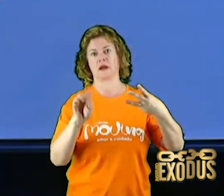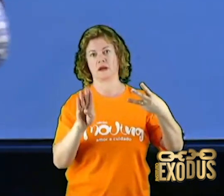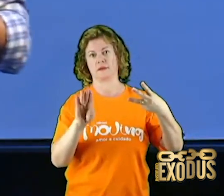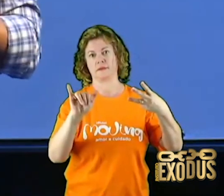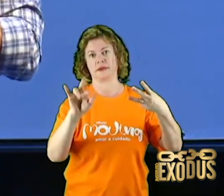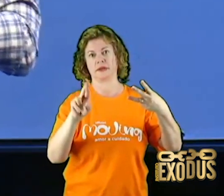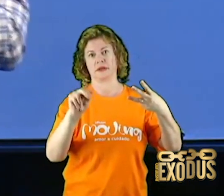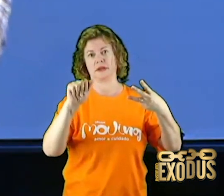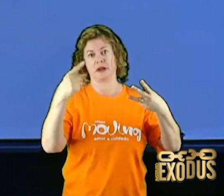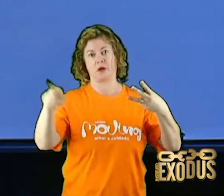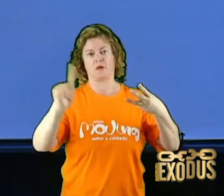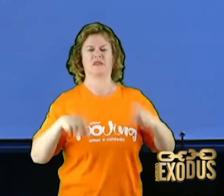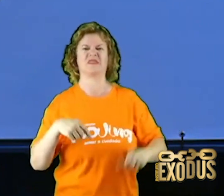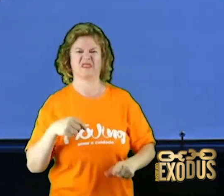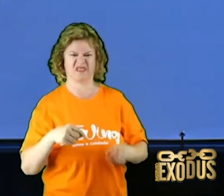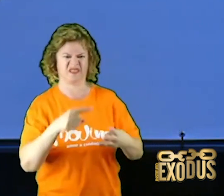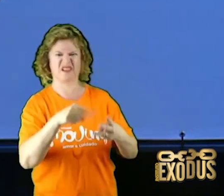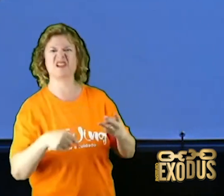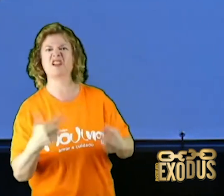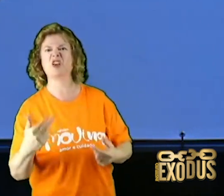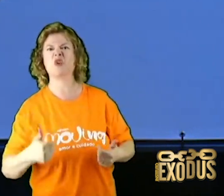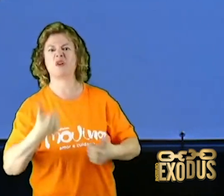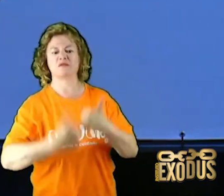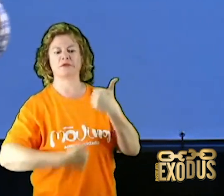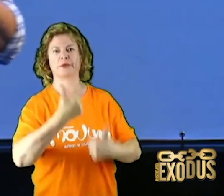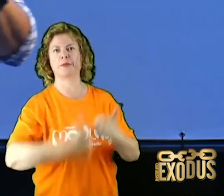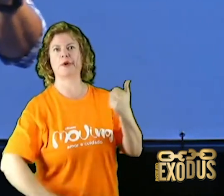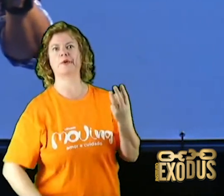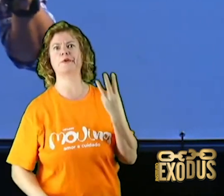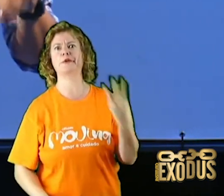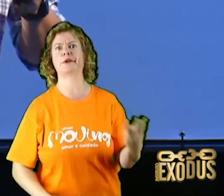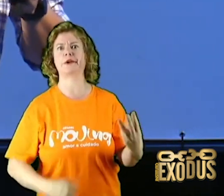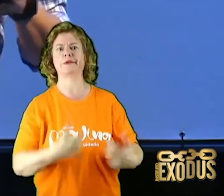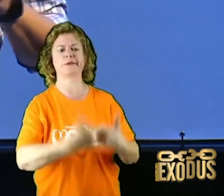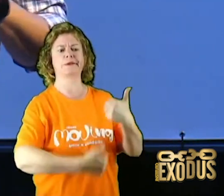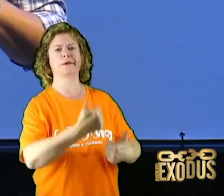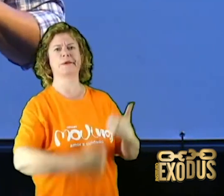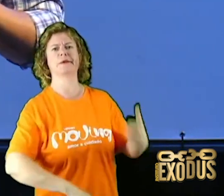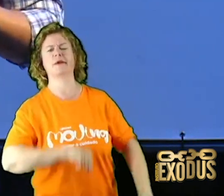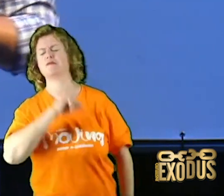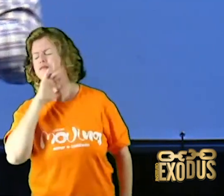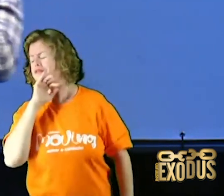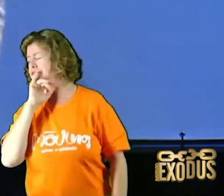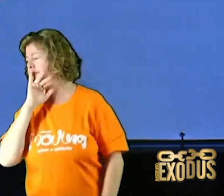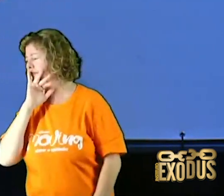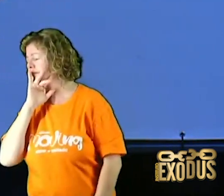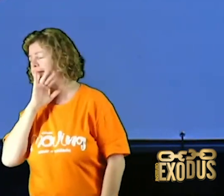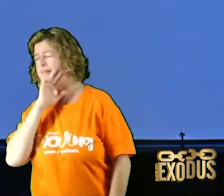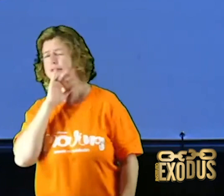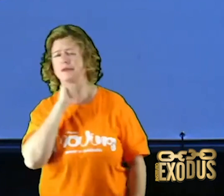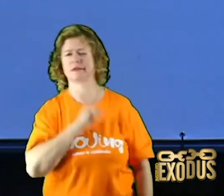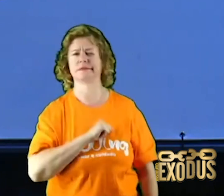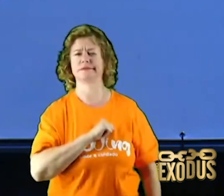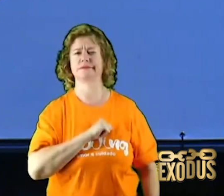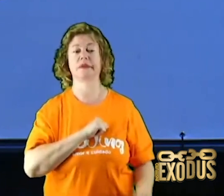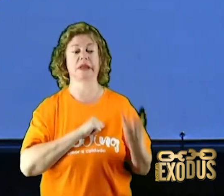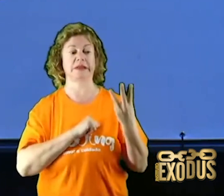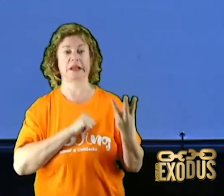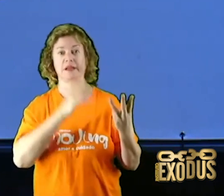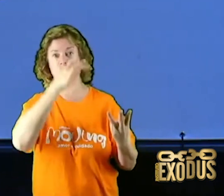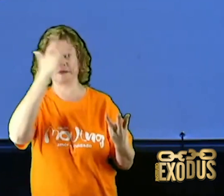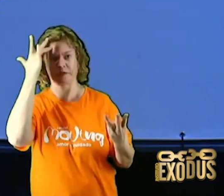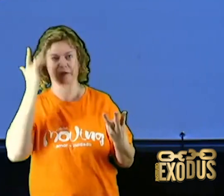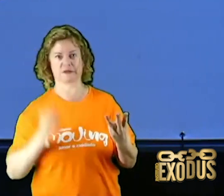ruim, pronto. Está lá, trio de zaga, Coré, Datã e Abirão. Eles se rebelam